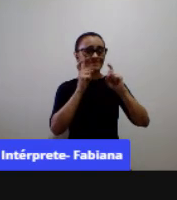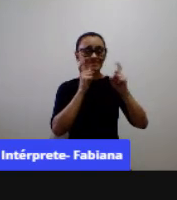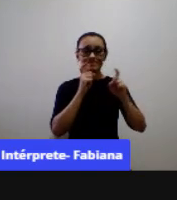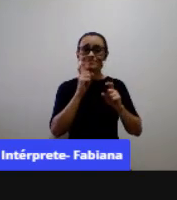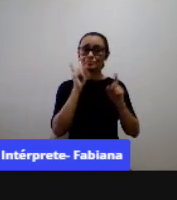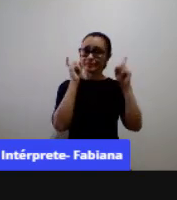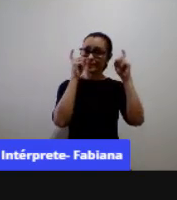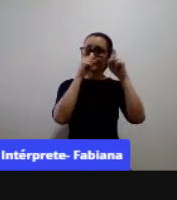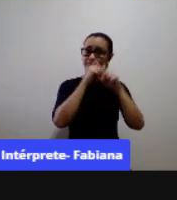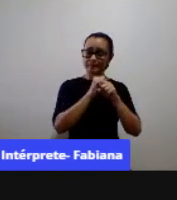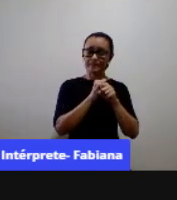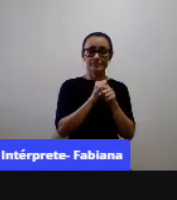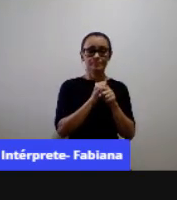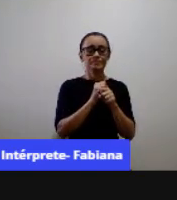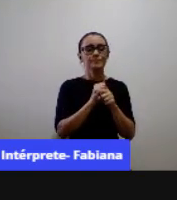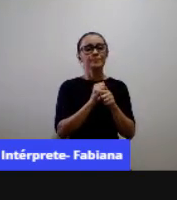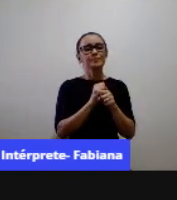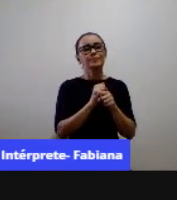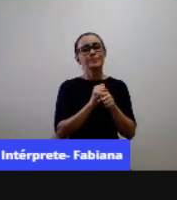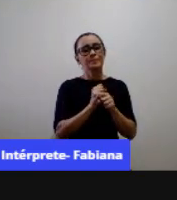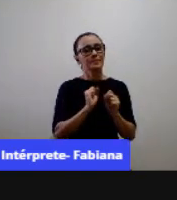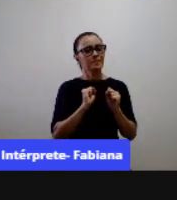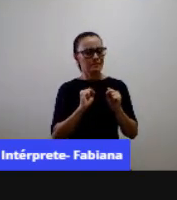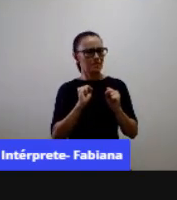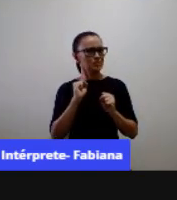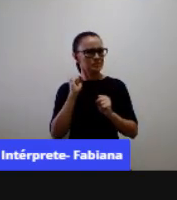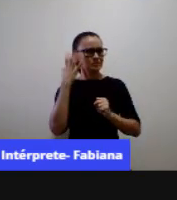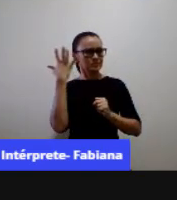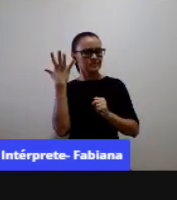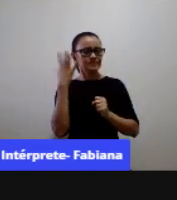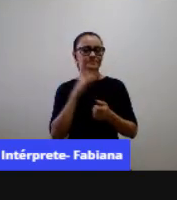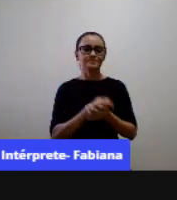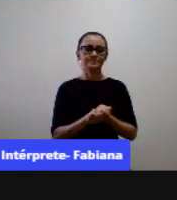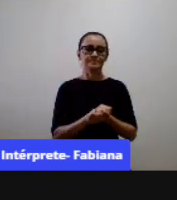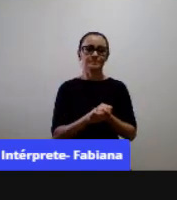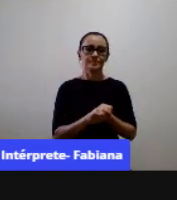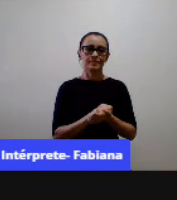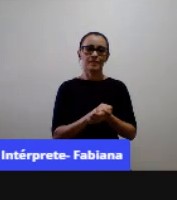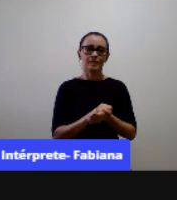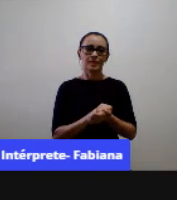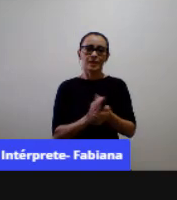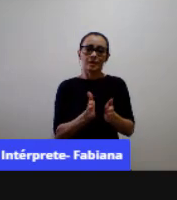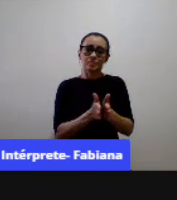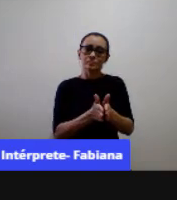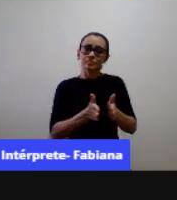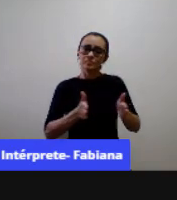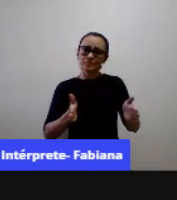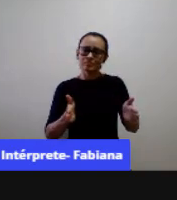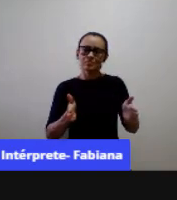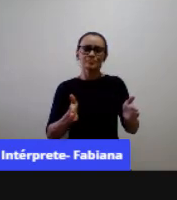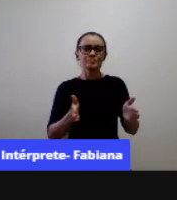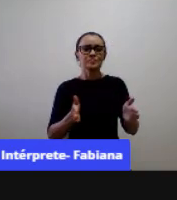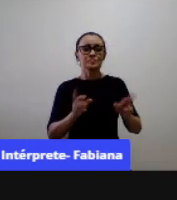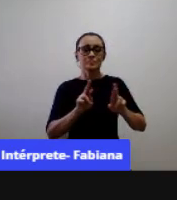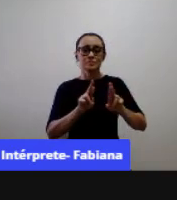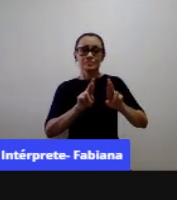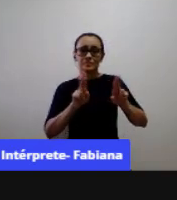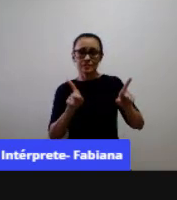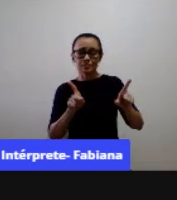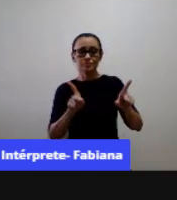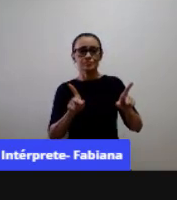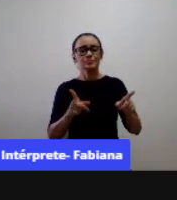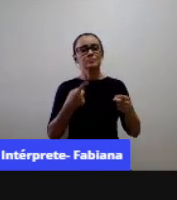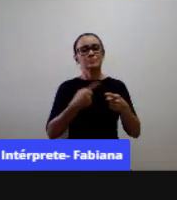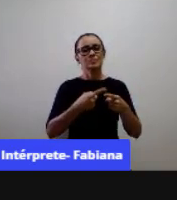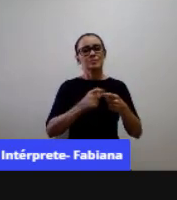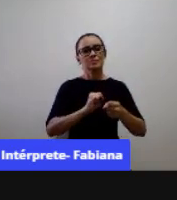Isso pode acontecer nesse momento agora? Nesse momento, que é um momento peculiar, né, na questão da pandemia que nós estamos